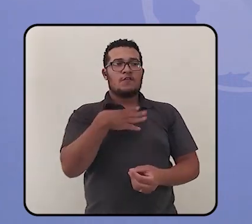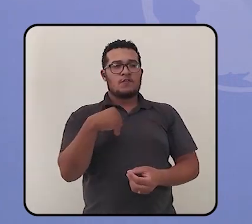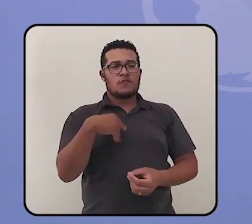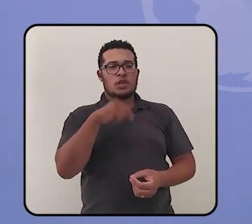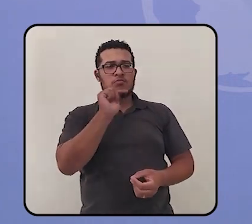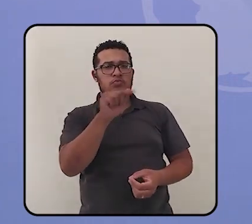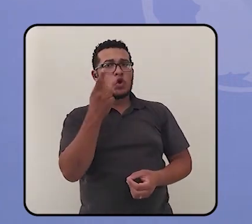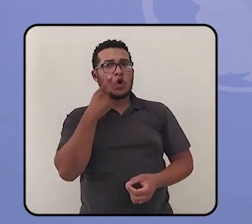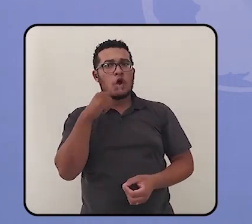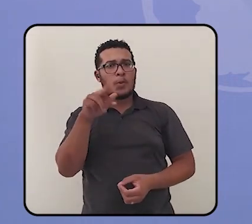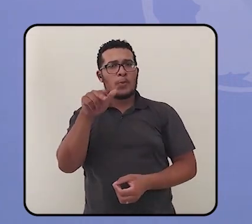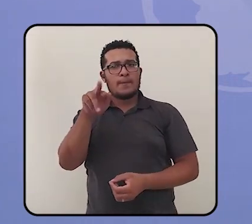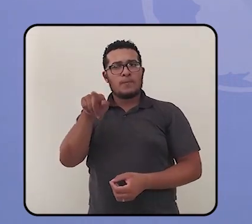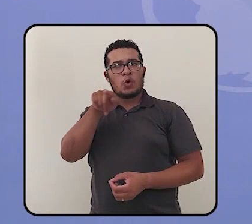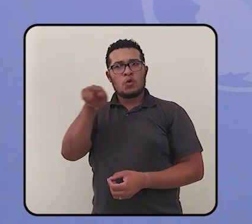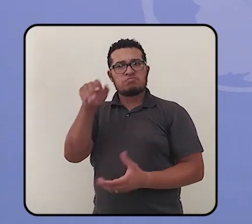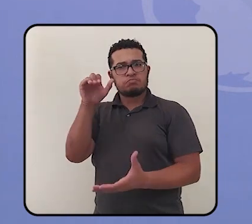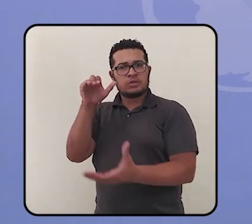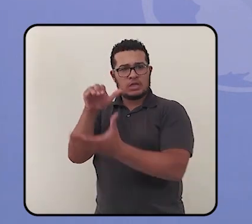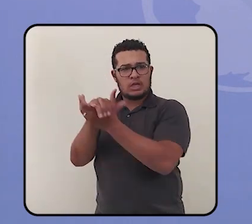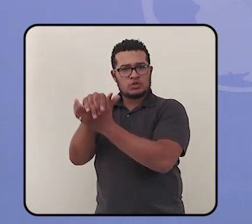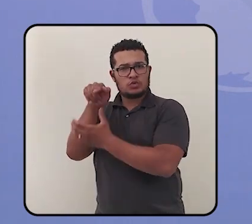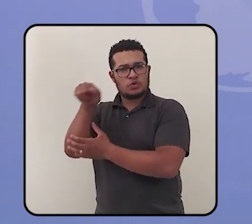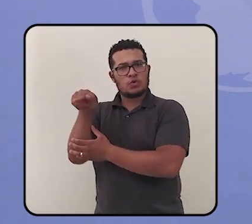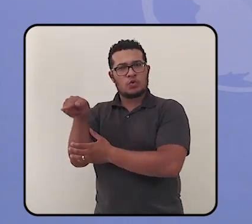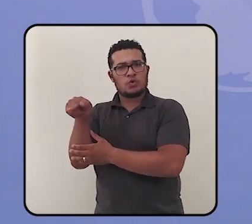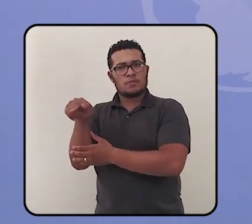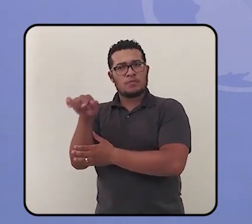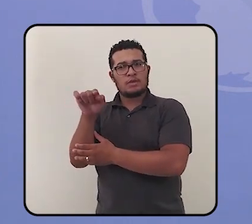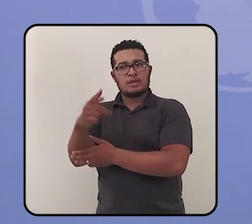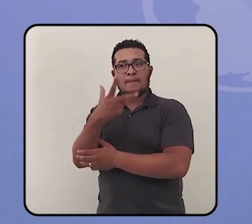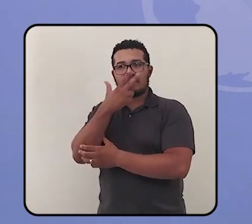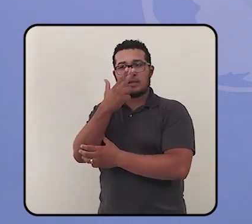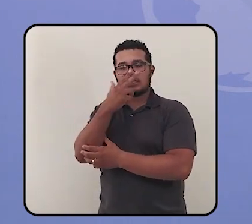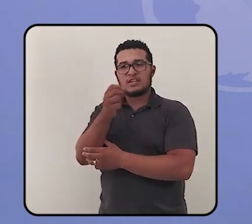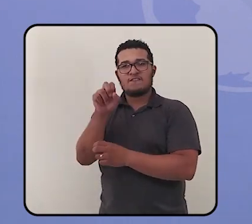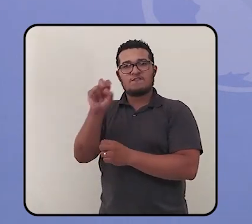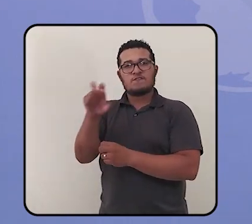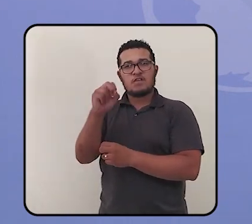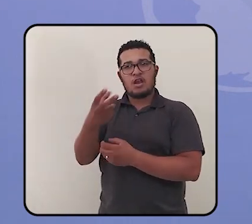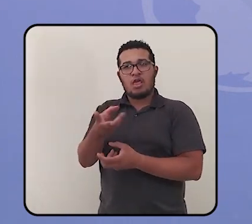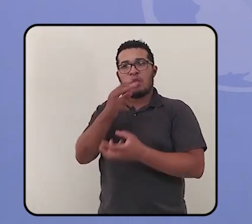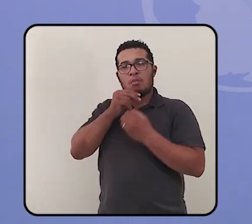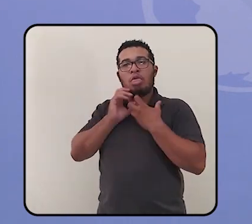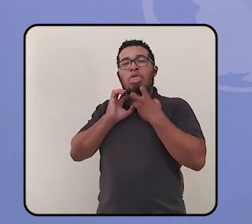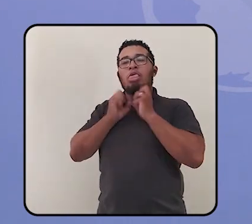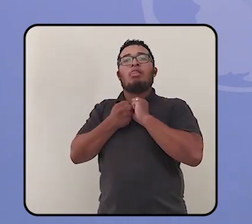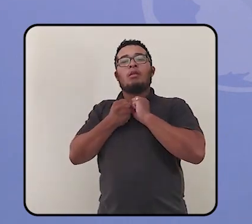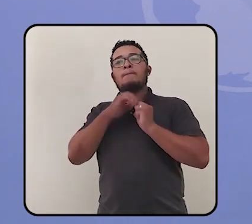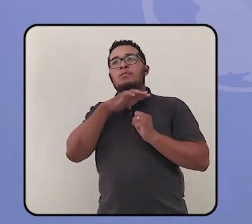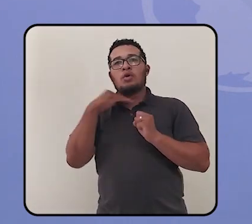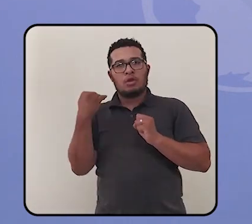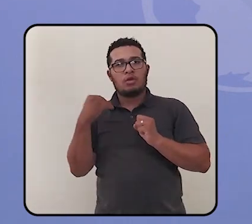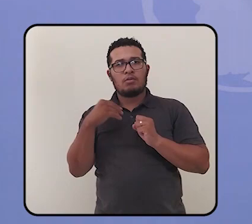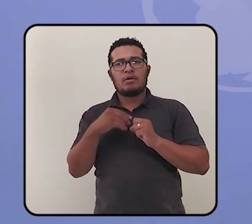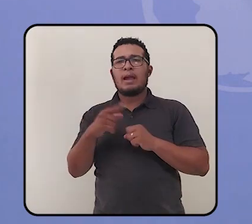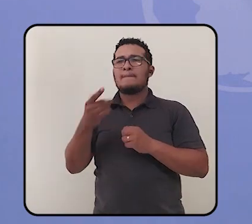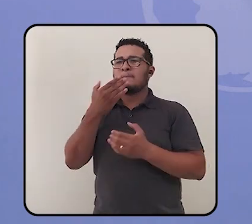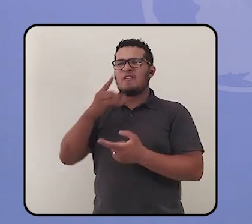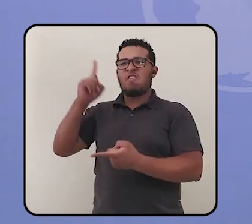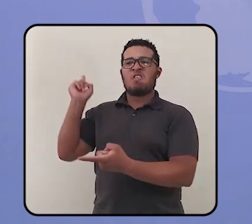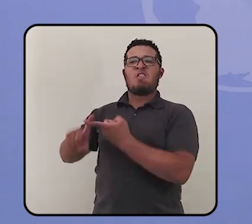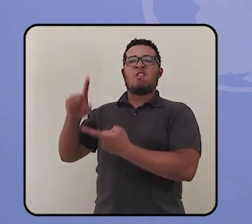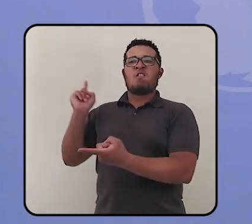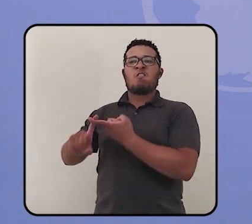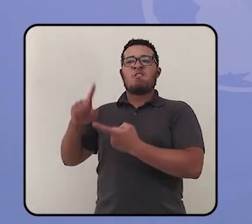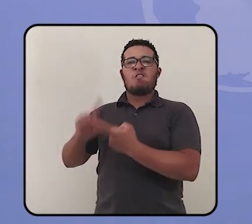né e fala que o irmão dele que casou com a mãe dele que acabou envenenando ele morreu e ele pede vingança e essa obra se desenvolve